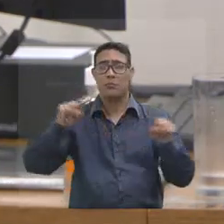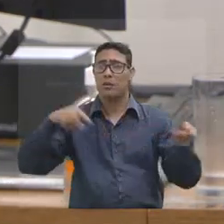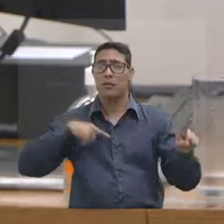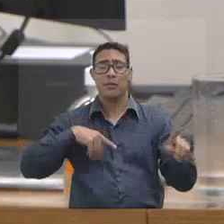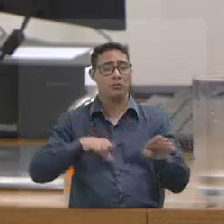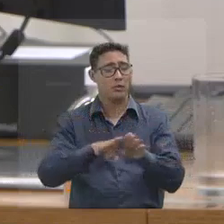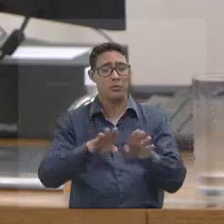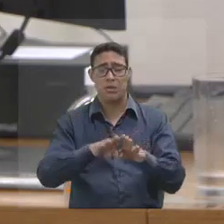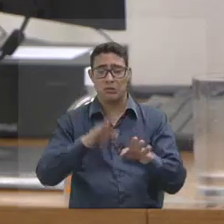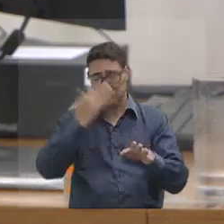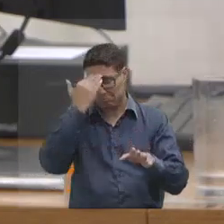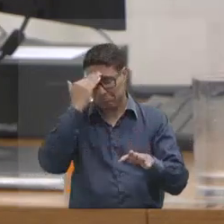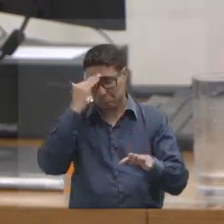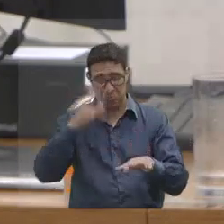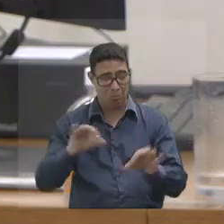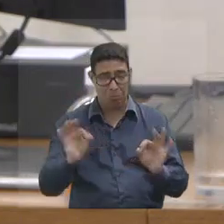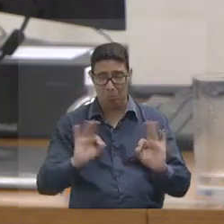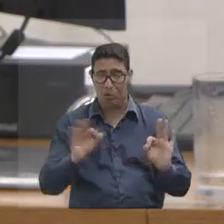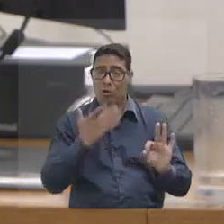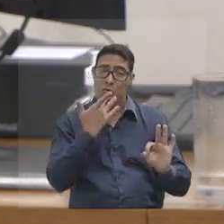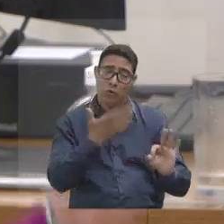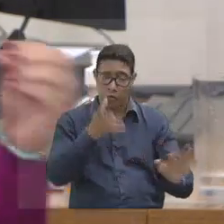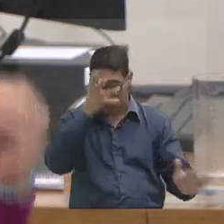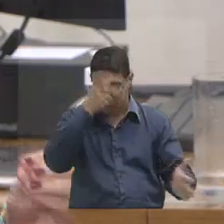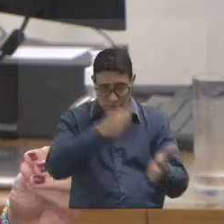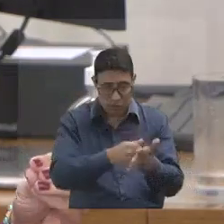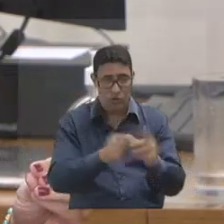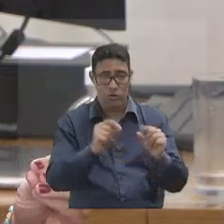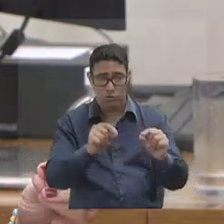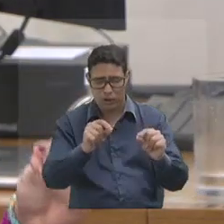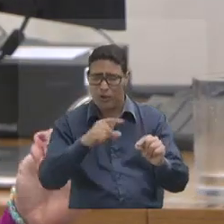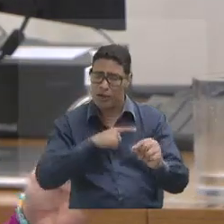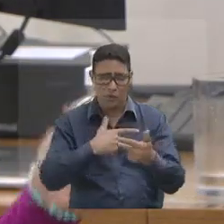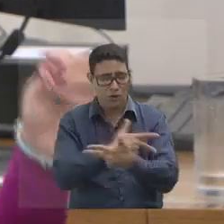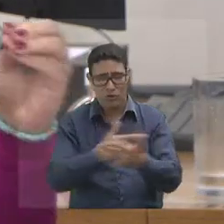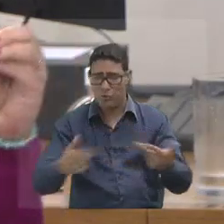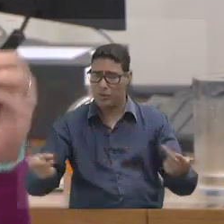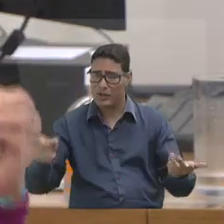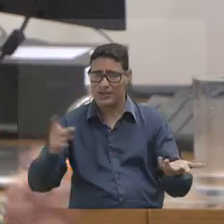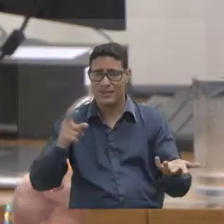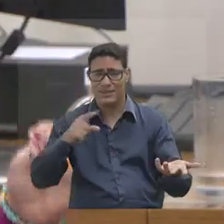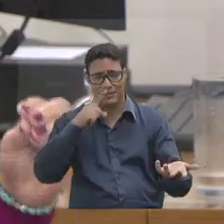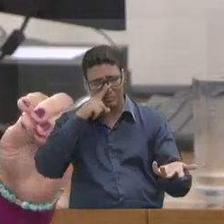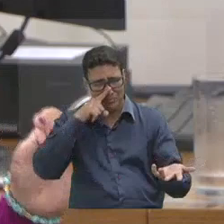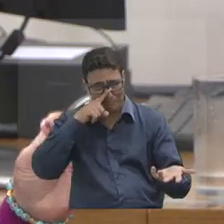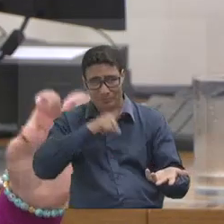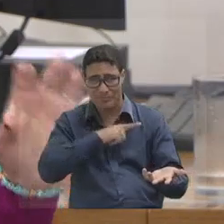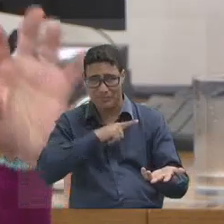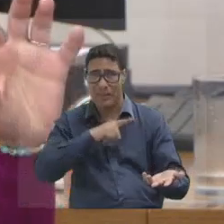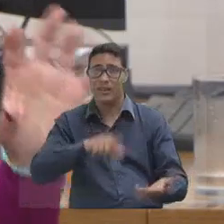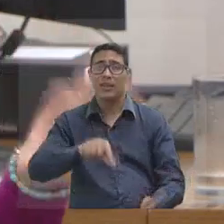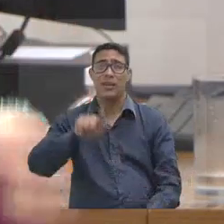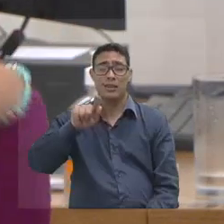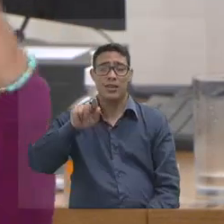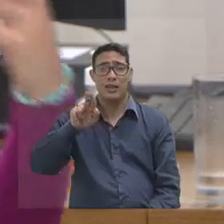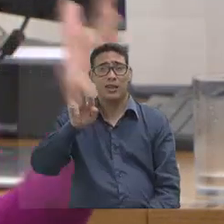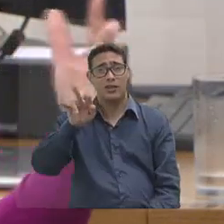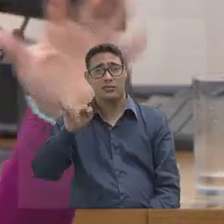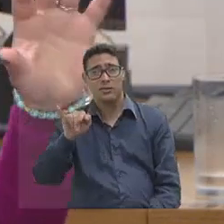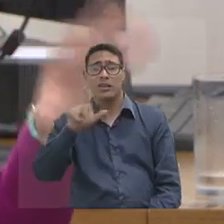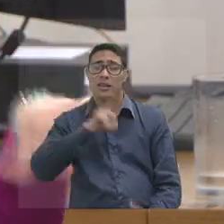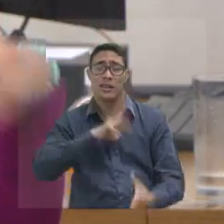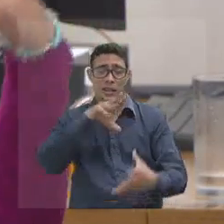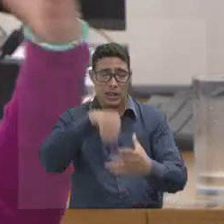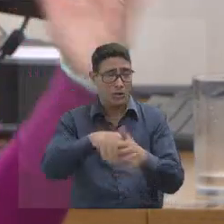providências foram tomadas então o processo muito grave Eu trouxe um né Mas a questão da Gucci tá dentro de um procedimento